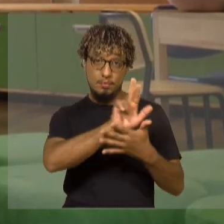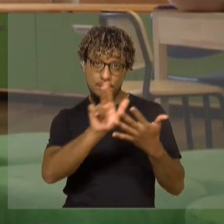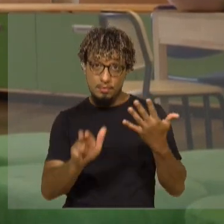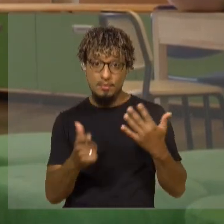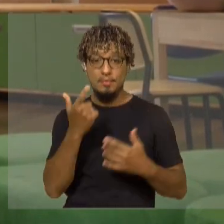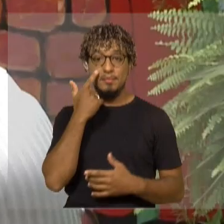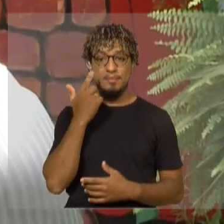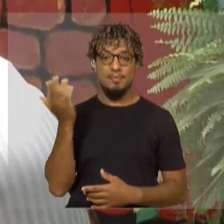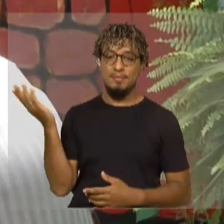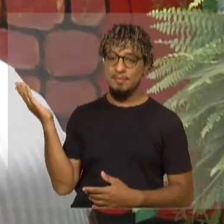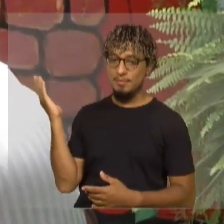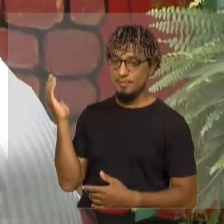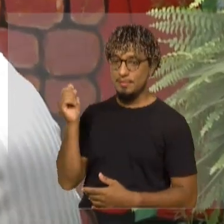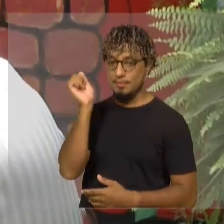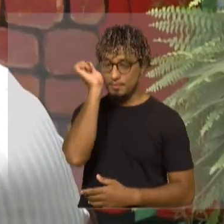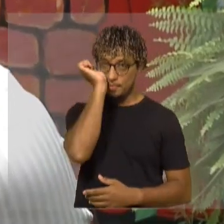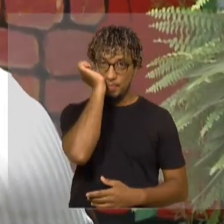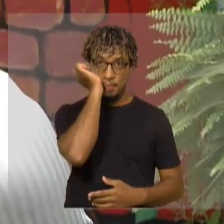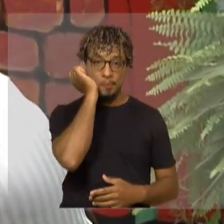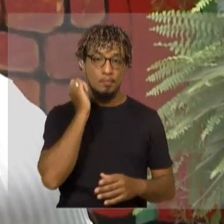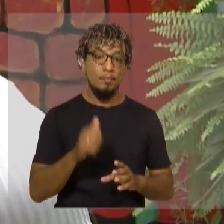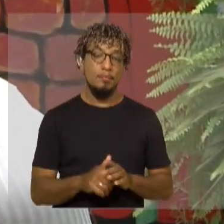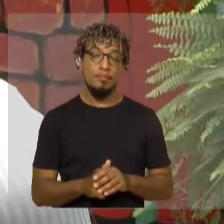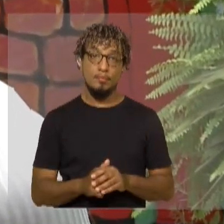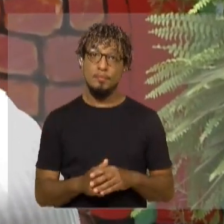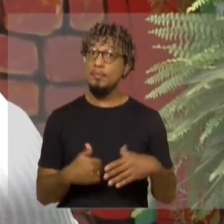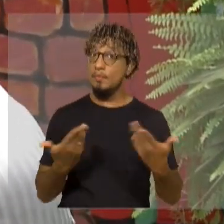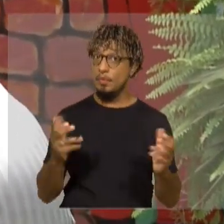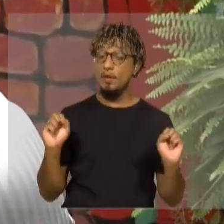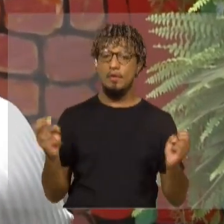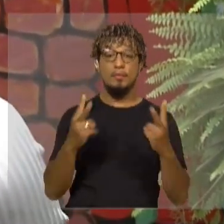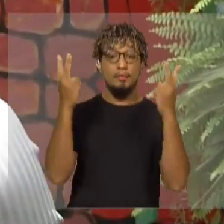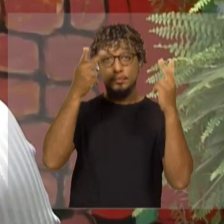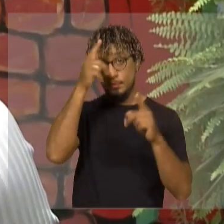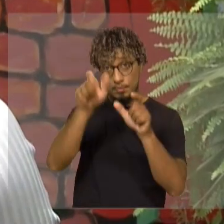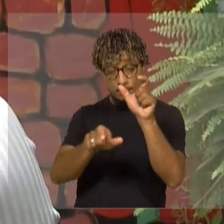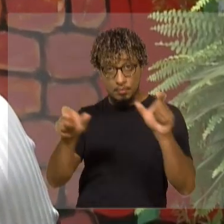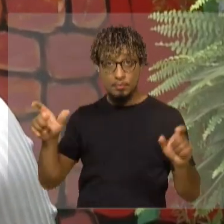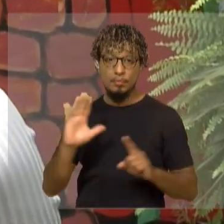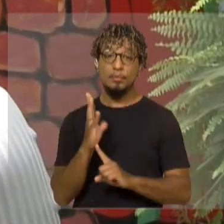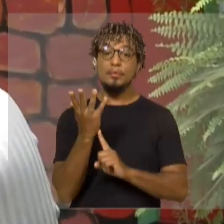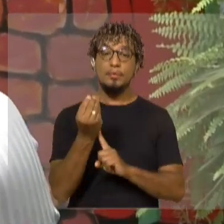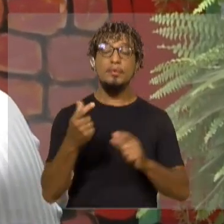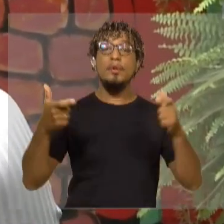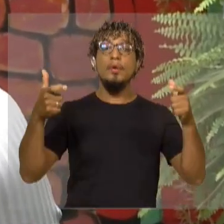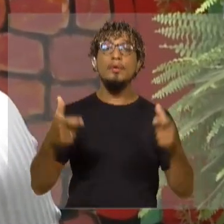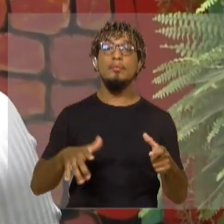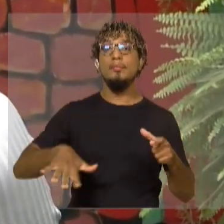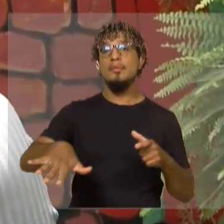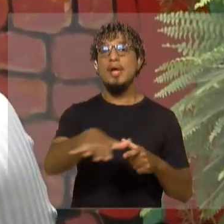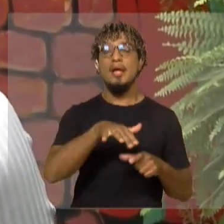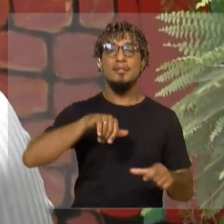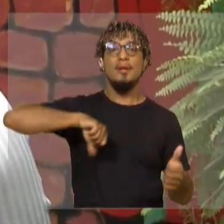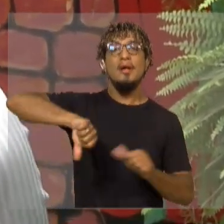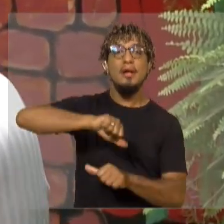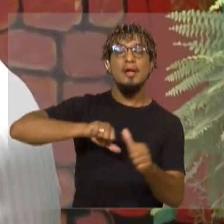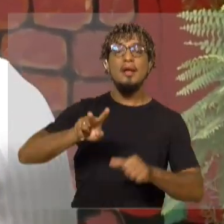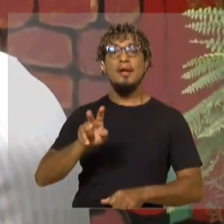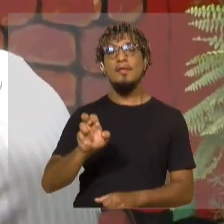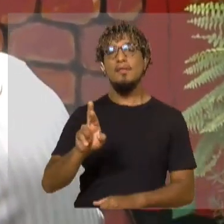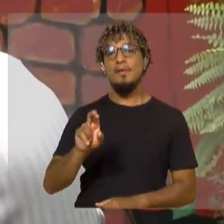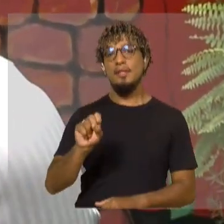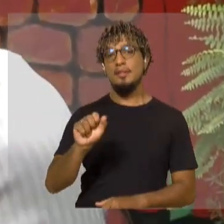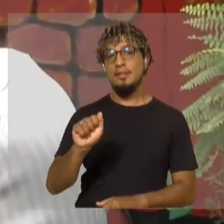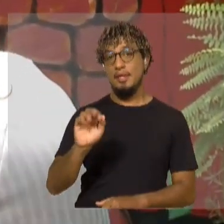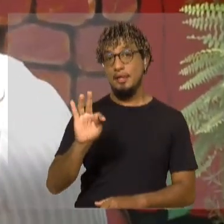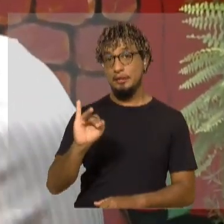e Versátil. A gente vai estar fazendo essa valorização dos artistas, né? A gente tem o nosso espaço Versátil, que vai ser justamente para isso, né?